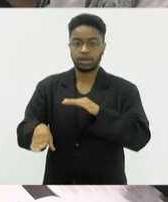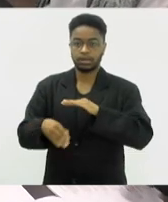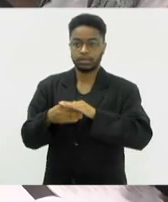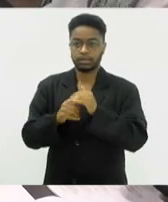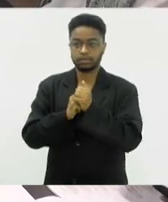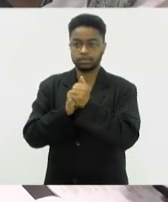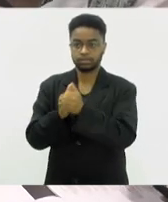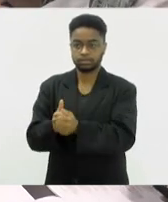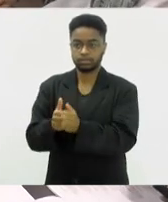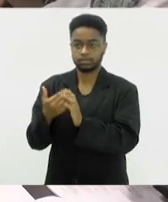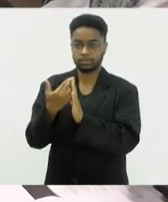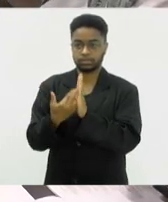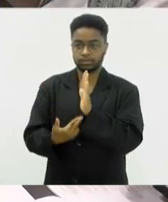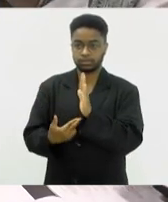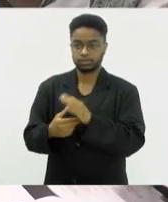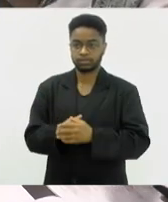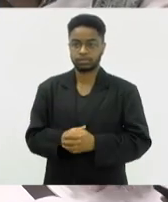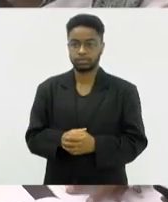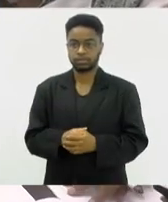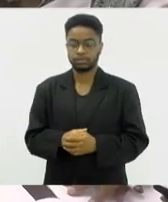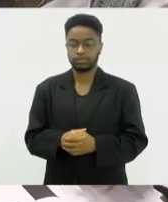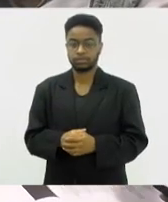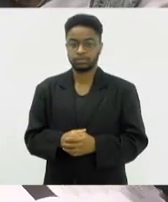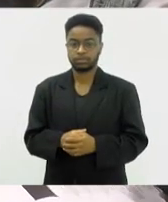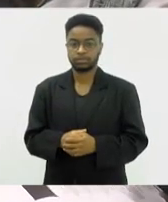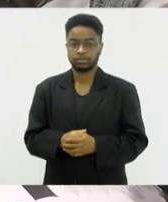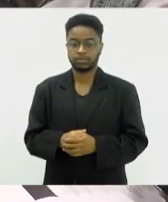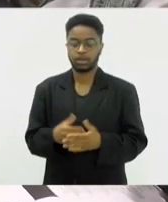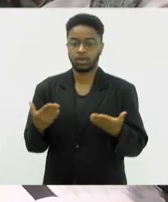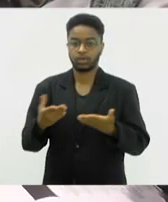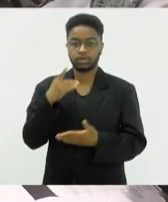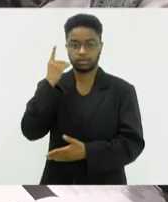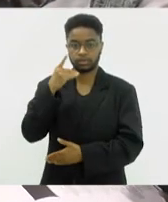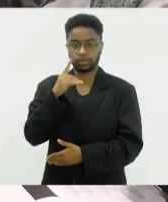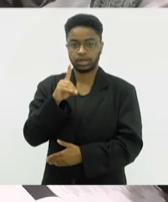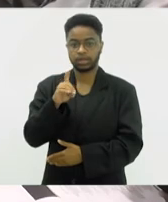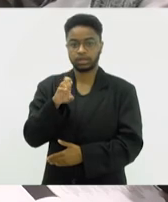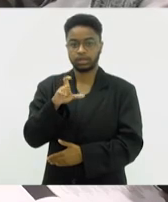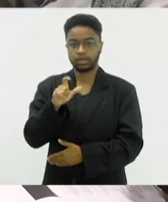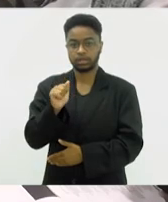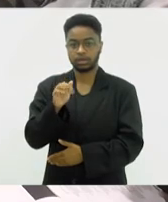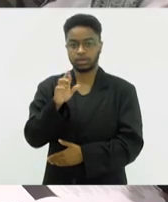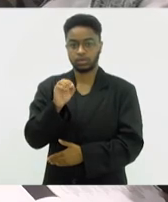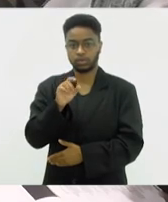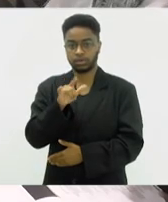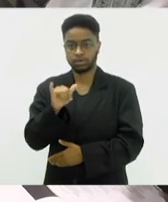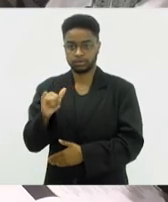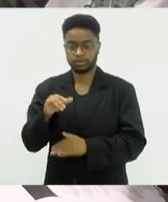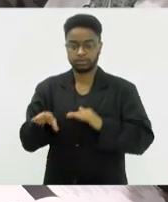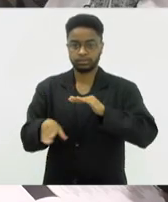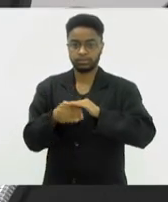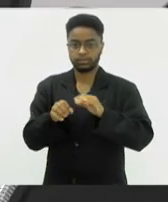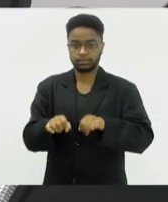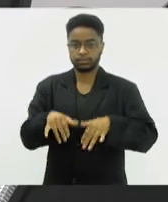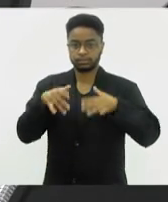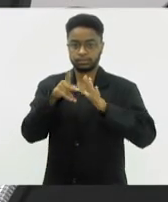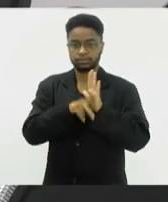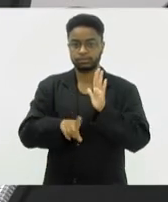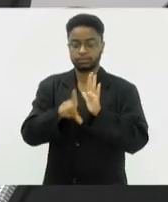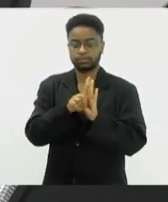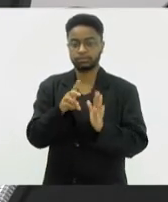acompanhando o relator. Agora, a relatoria do deputado Guilherme Delarore. Emendas de plenário ao projeto de